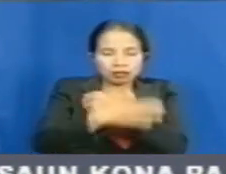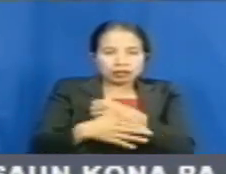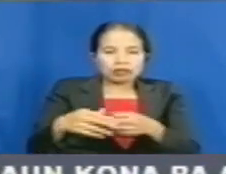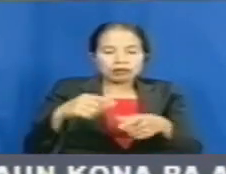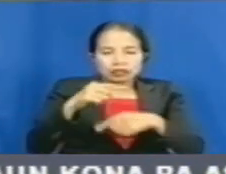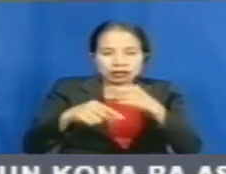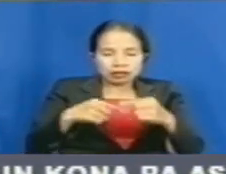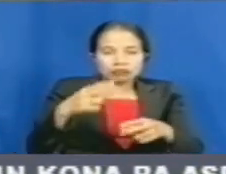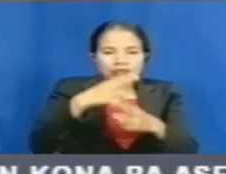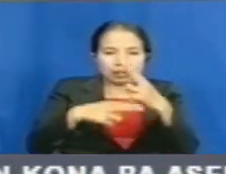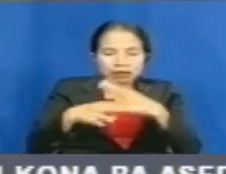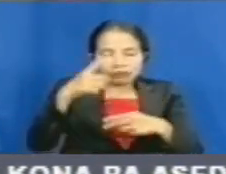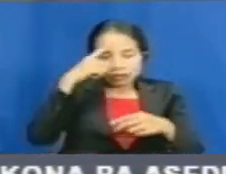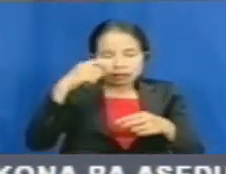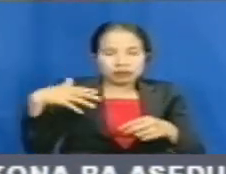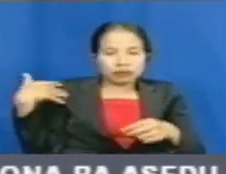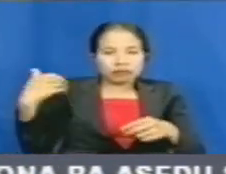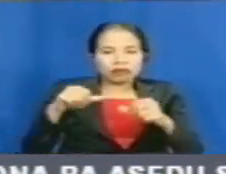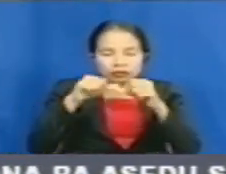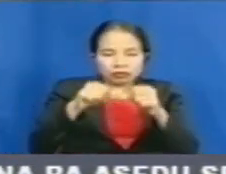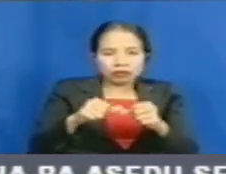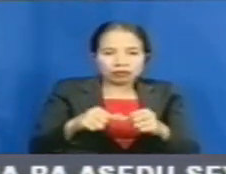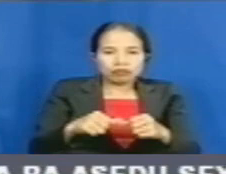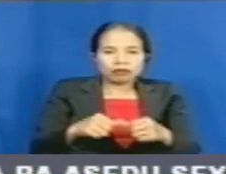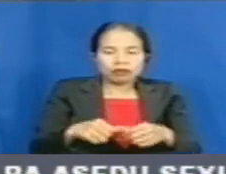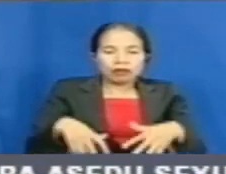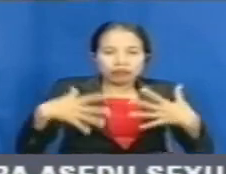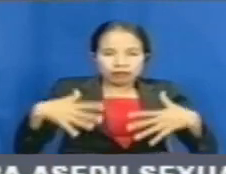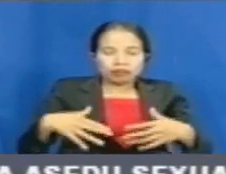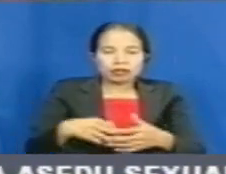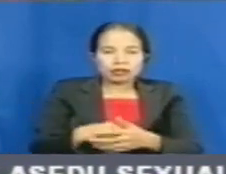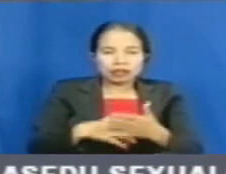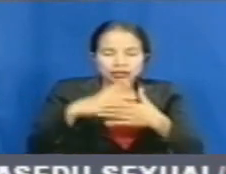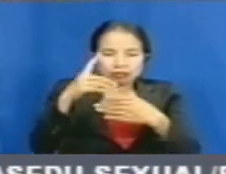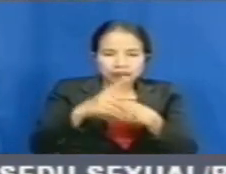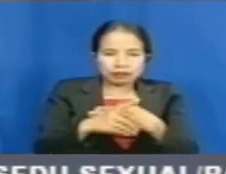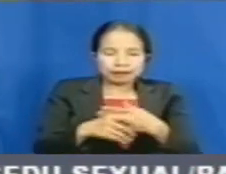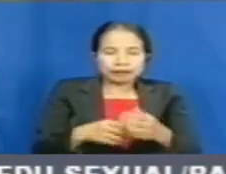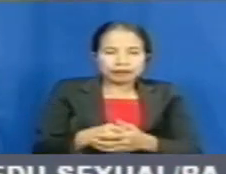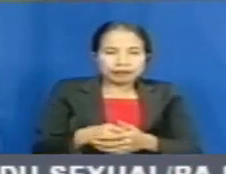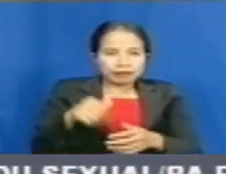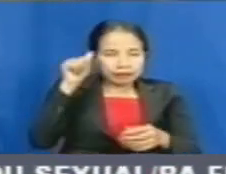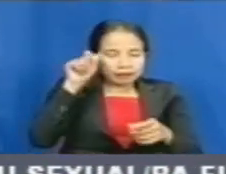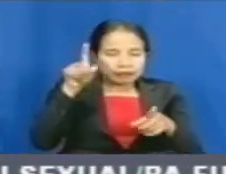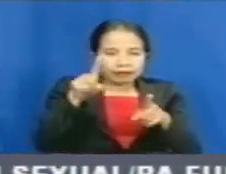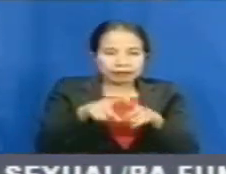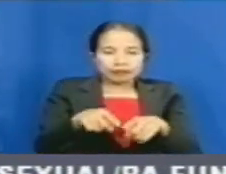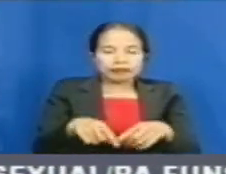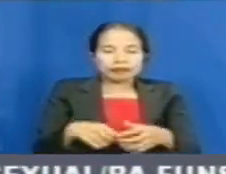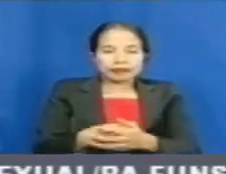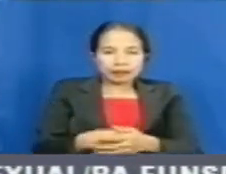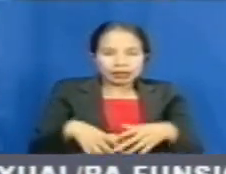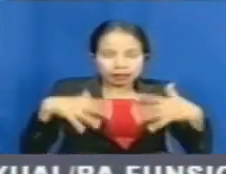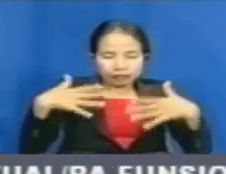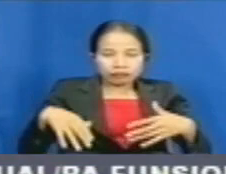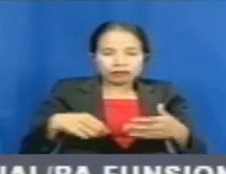maca continuador, luta na ensirania e a desenvolvimento. Tene coragem, tene ali em cima, nebe halofuno. Aquele que nara mas lá